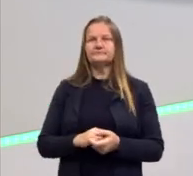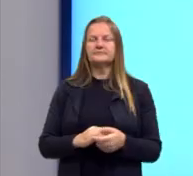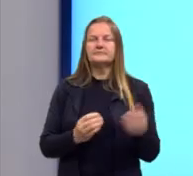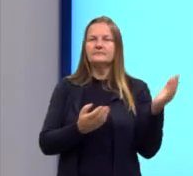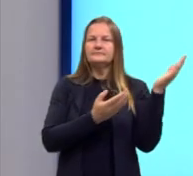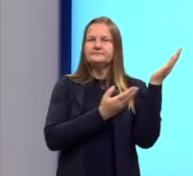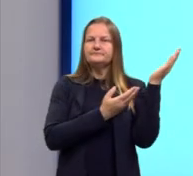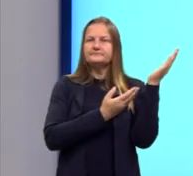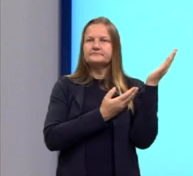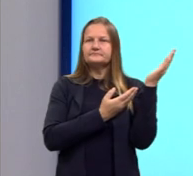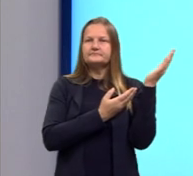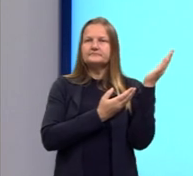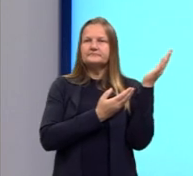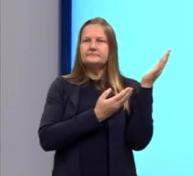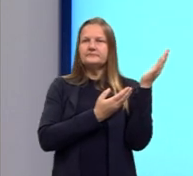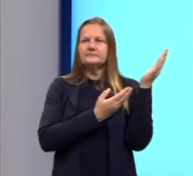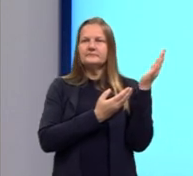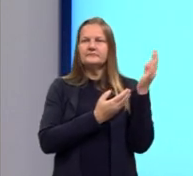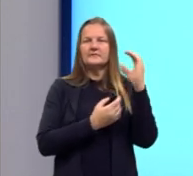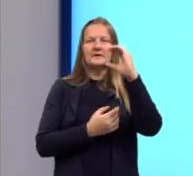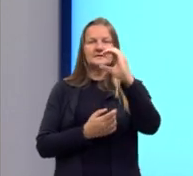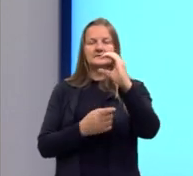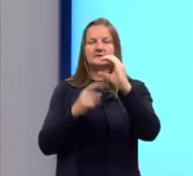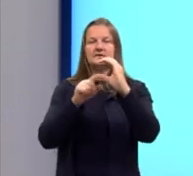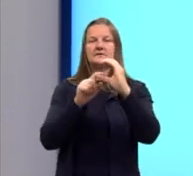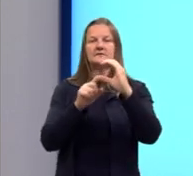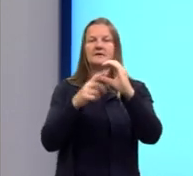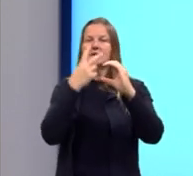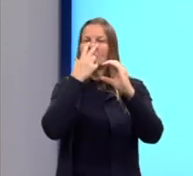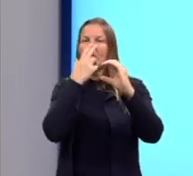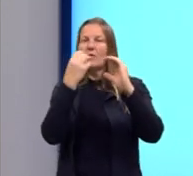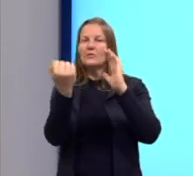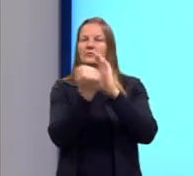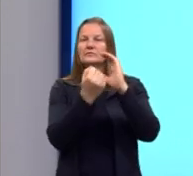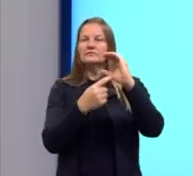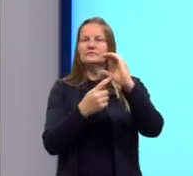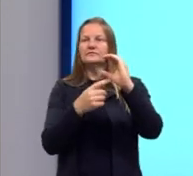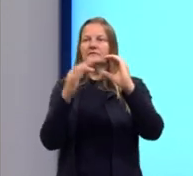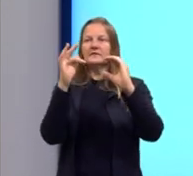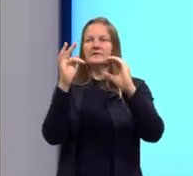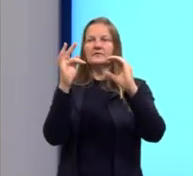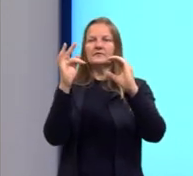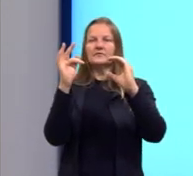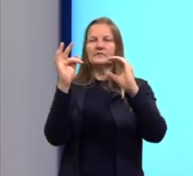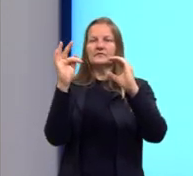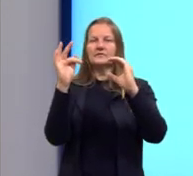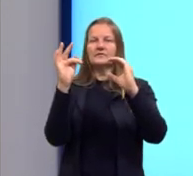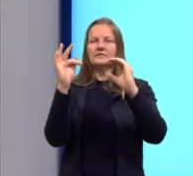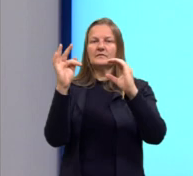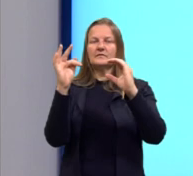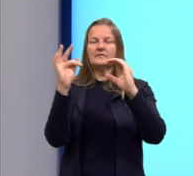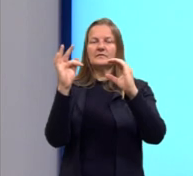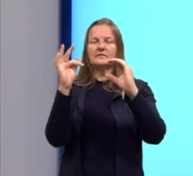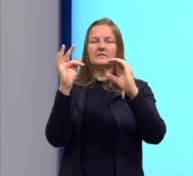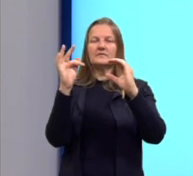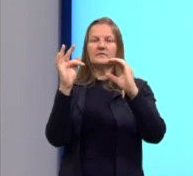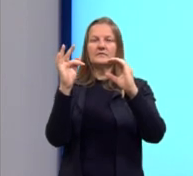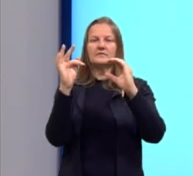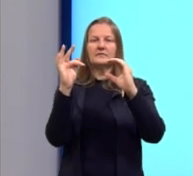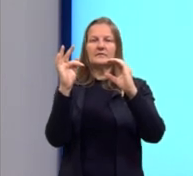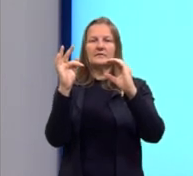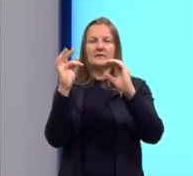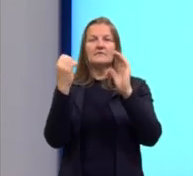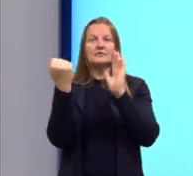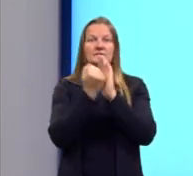gente tem né unidade de medida de capacitância como sendo farad tá esse é o nome dessa medida é um